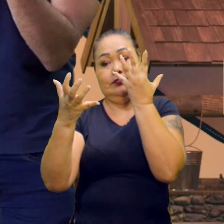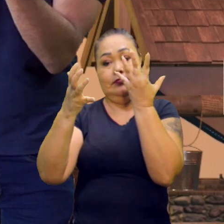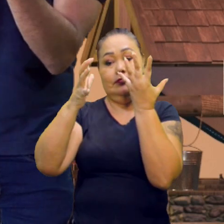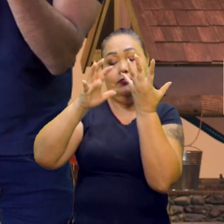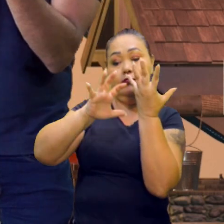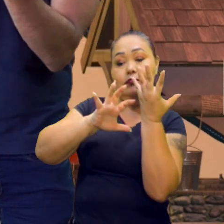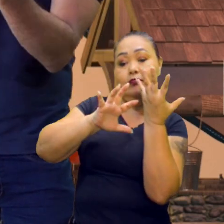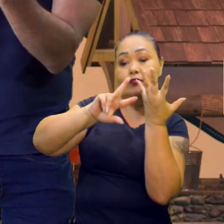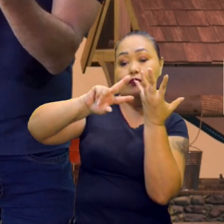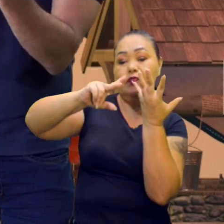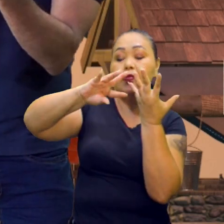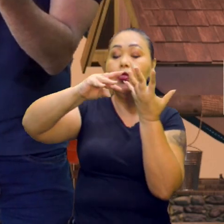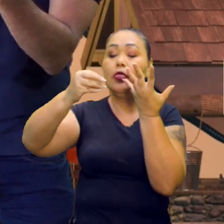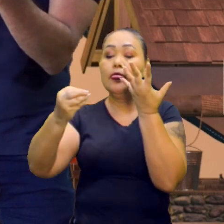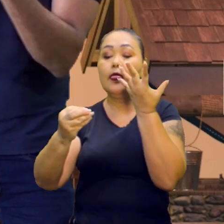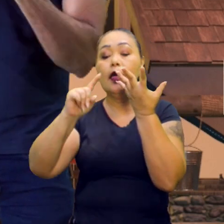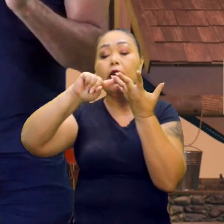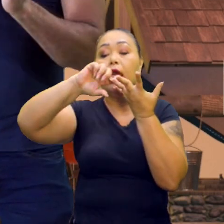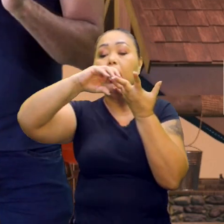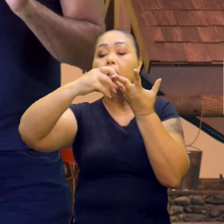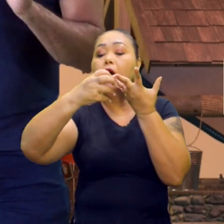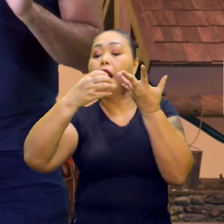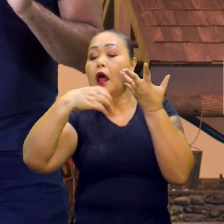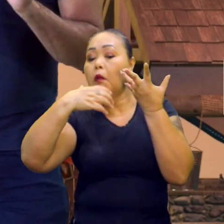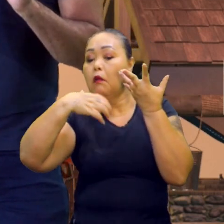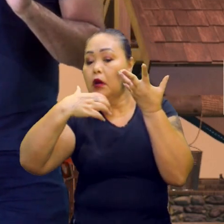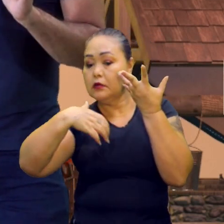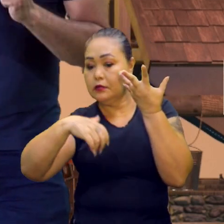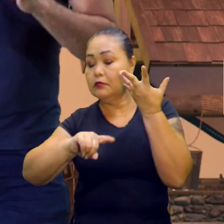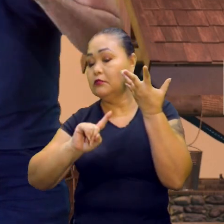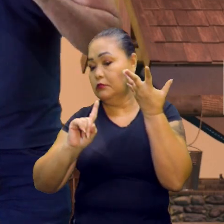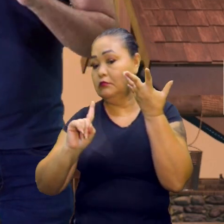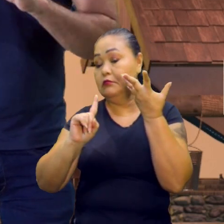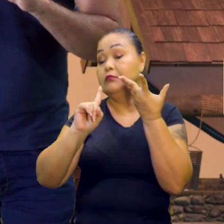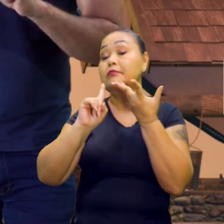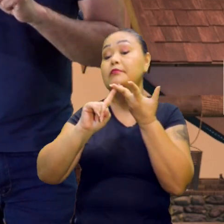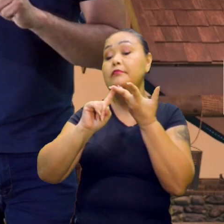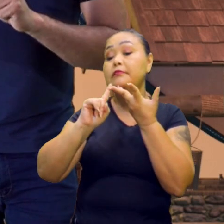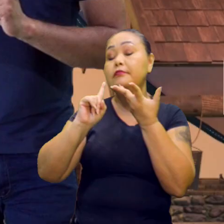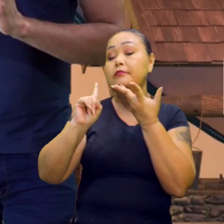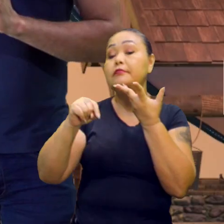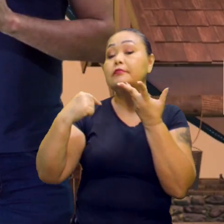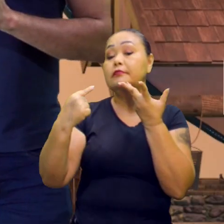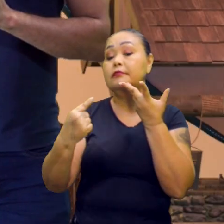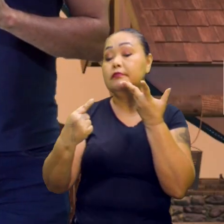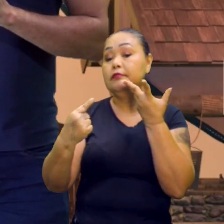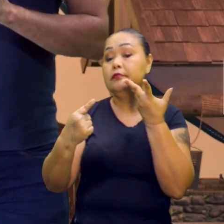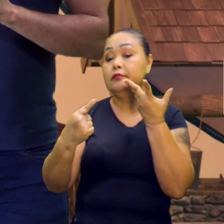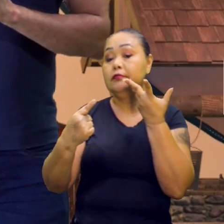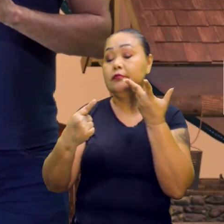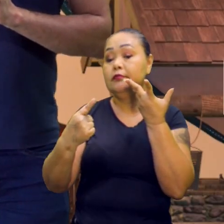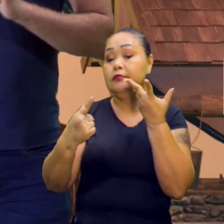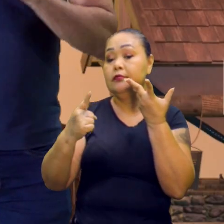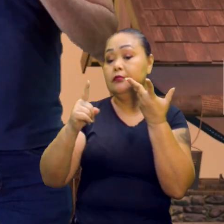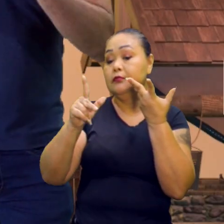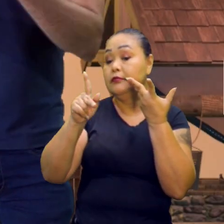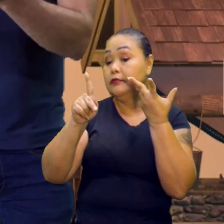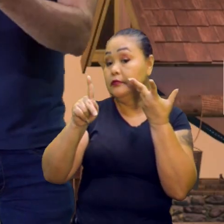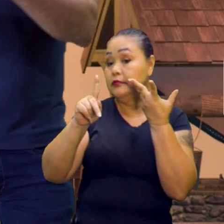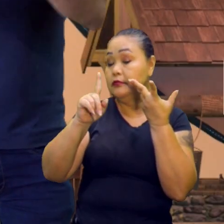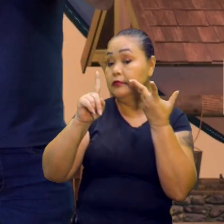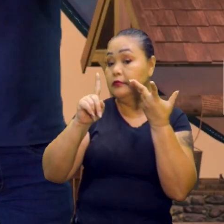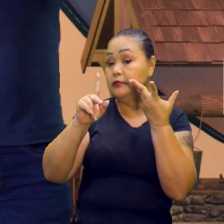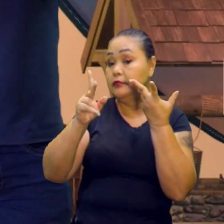galhos frutíferos ou produtivos. E depois, despistilagem é uma poda.